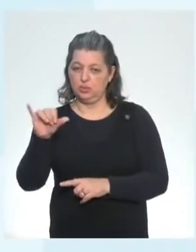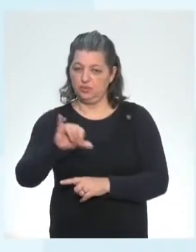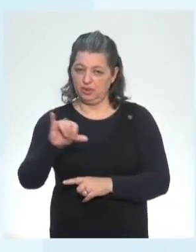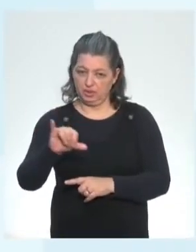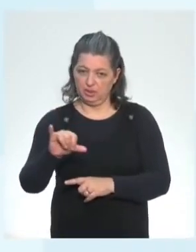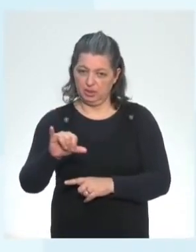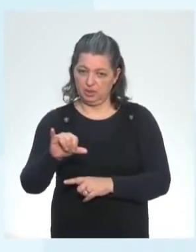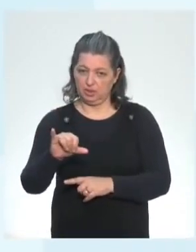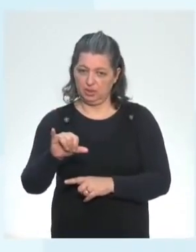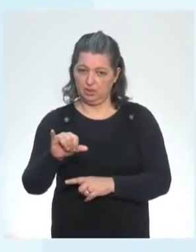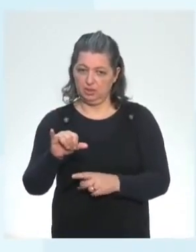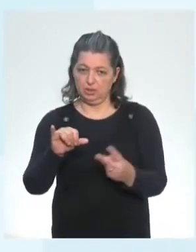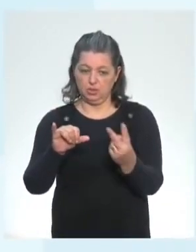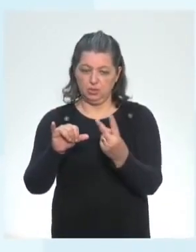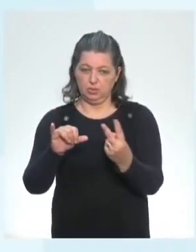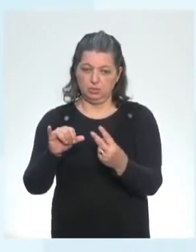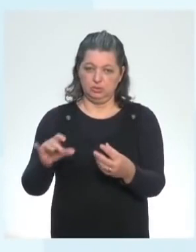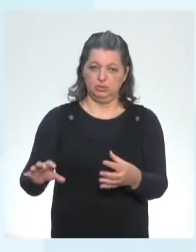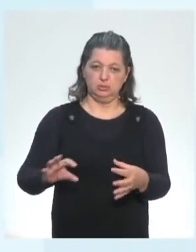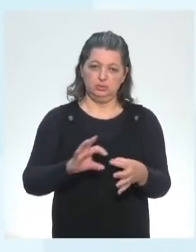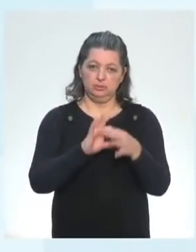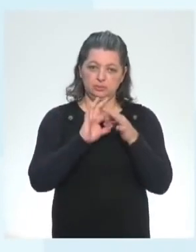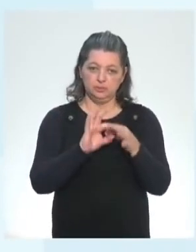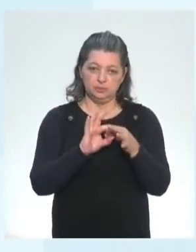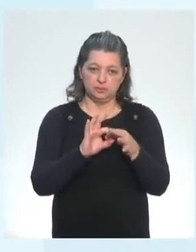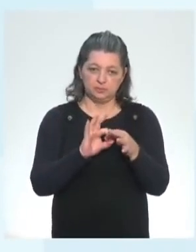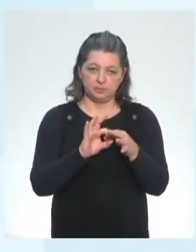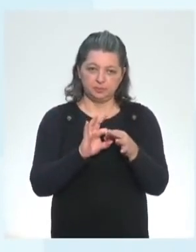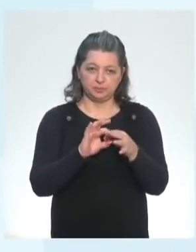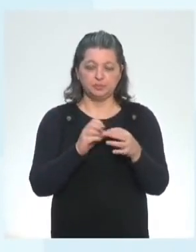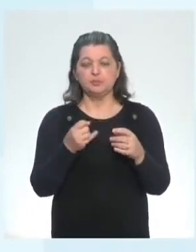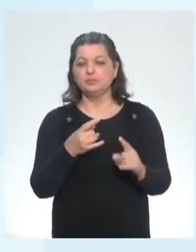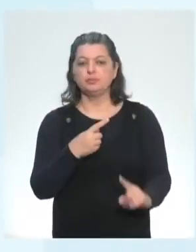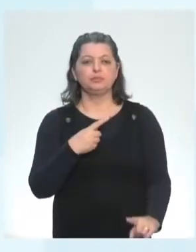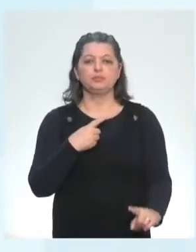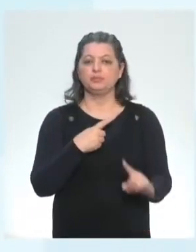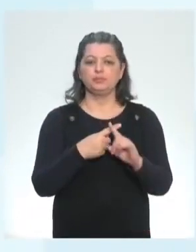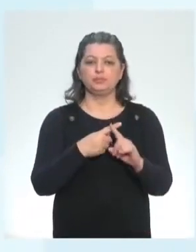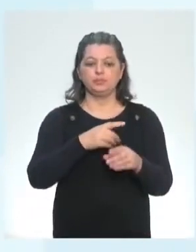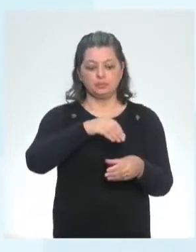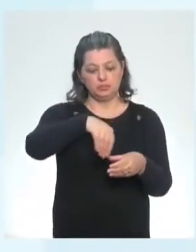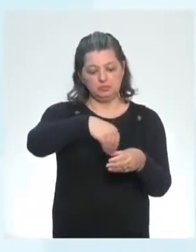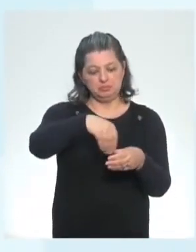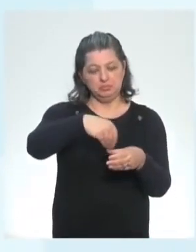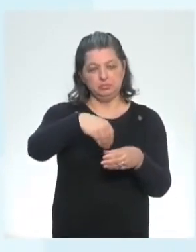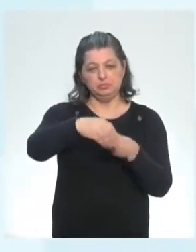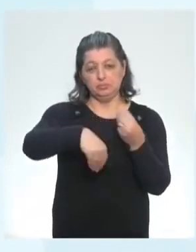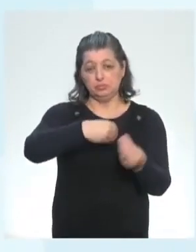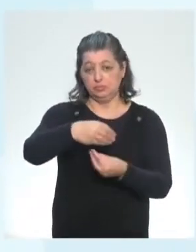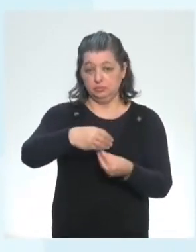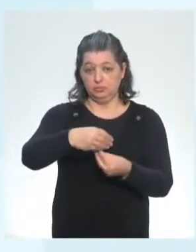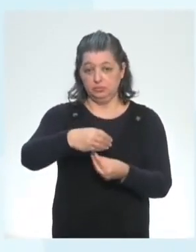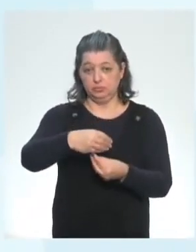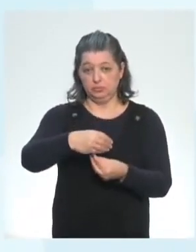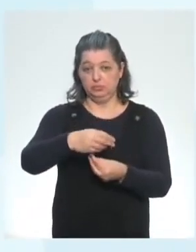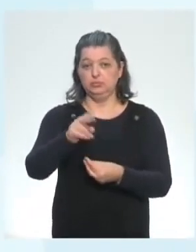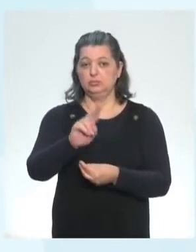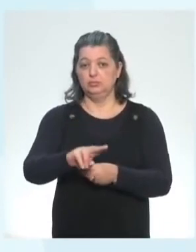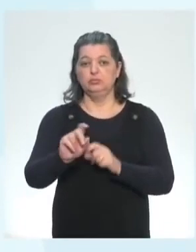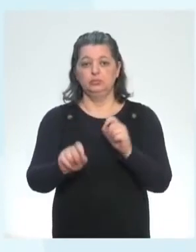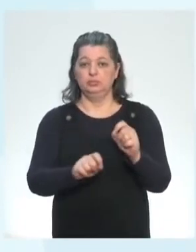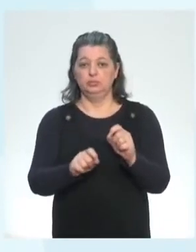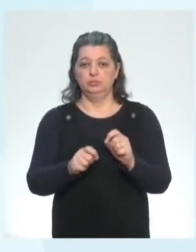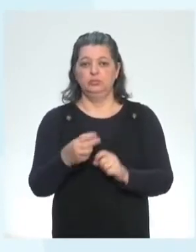ali dentro formando uma solução. Então, se os dois estão ali dentro formando uma solução, eu tenho que usar o valor